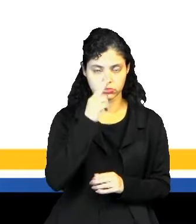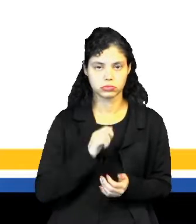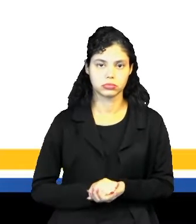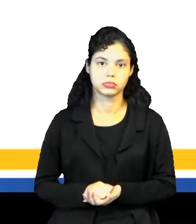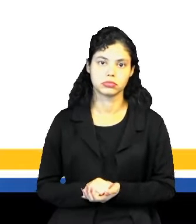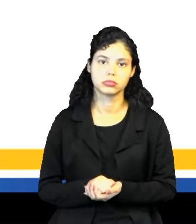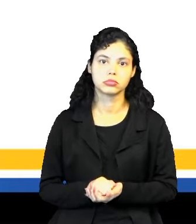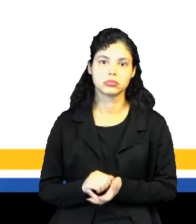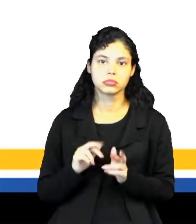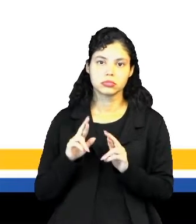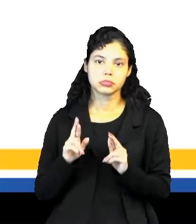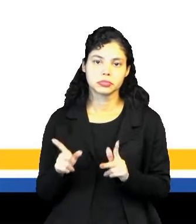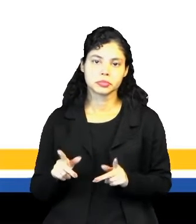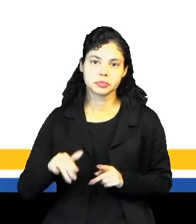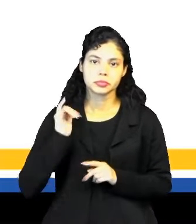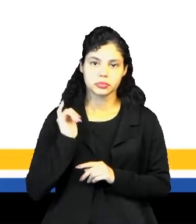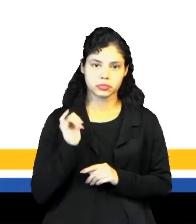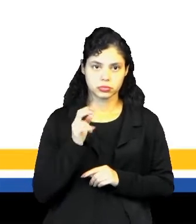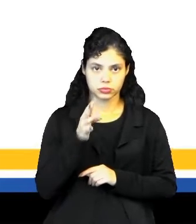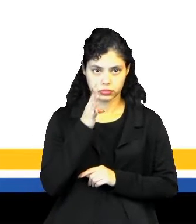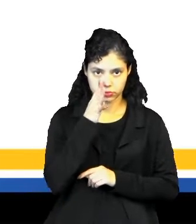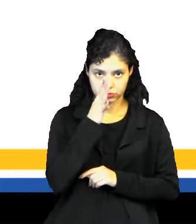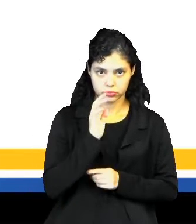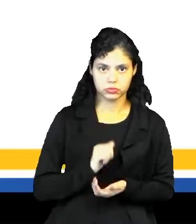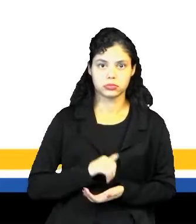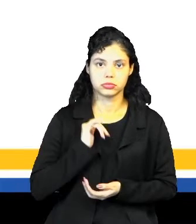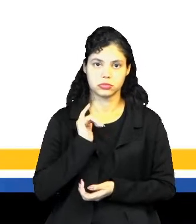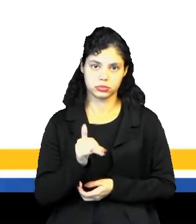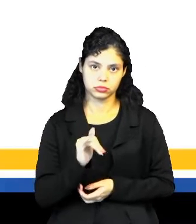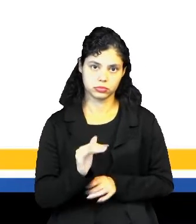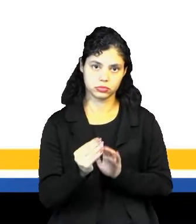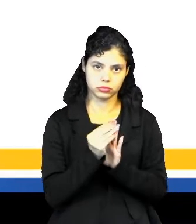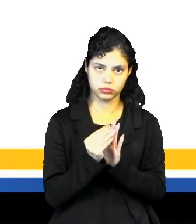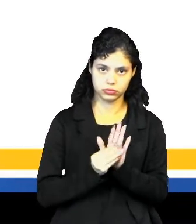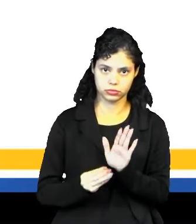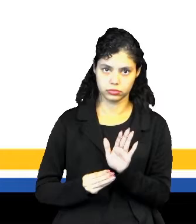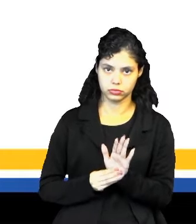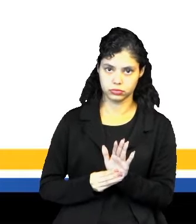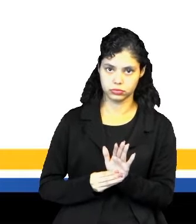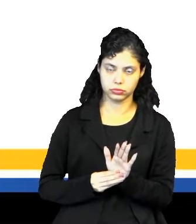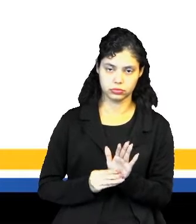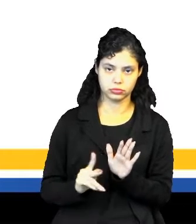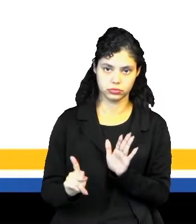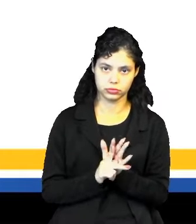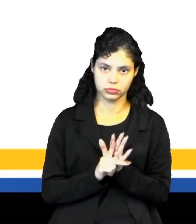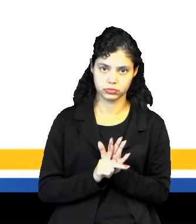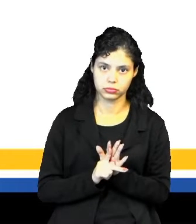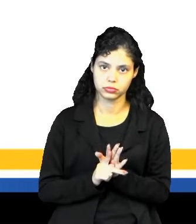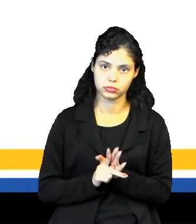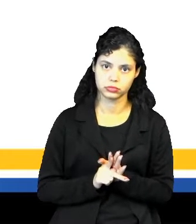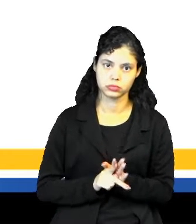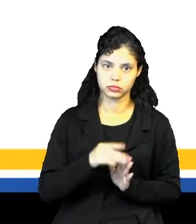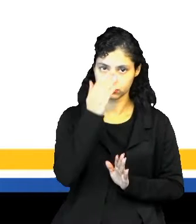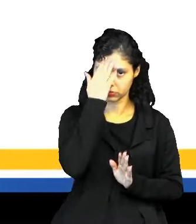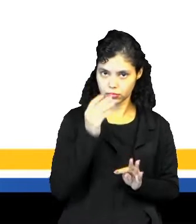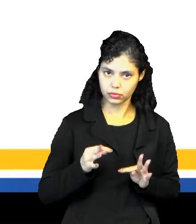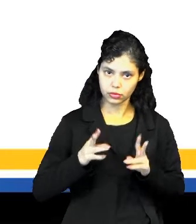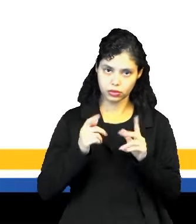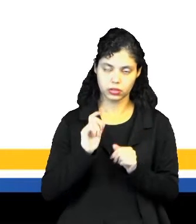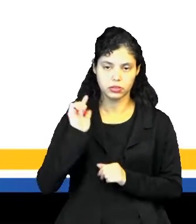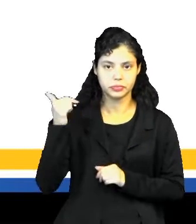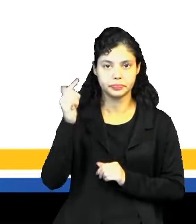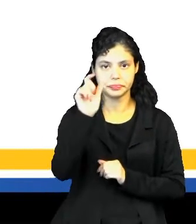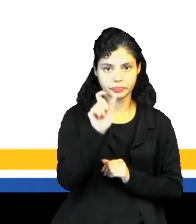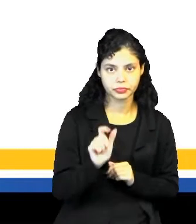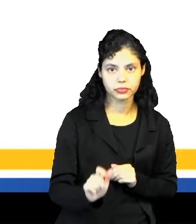conhece toda a história. Diferente do narrador observador, que conta os fatos por sua ótica, ele sabe tudo sobre os